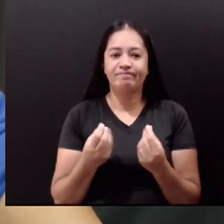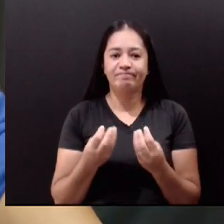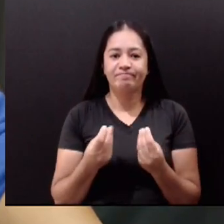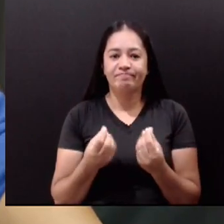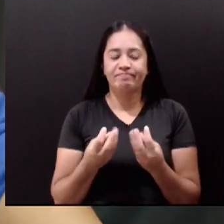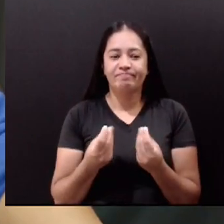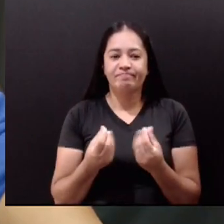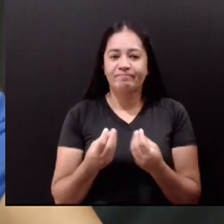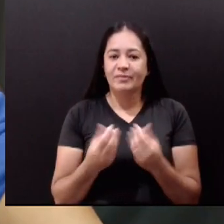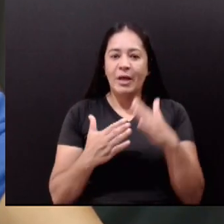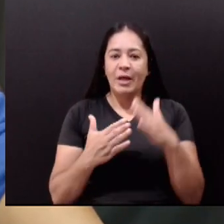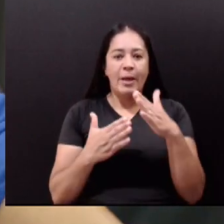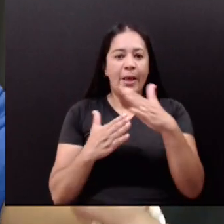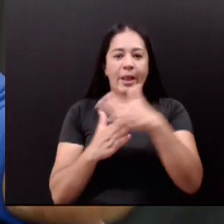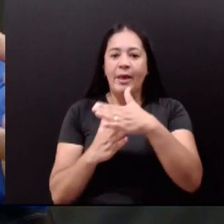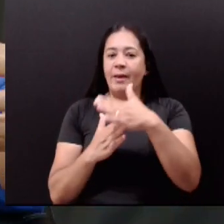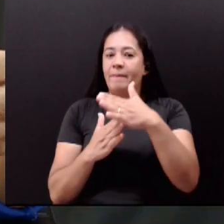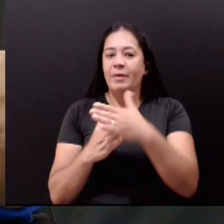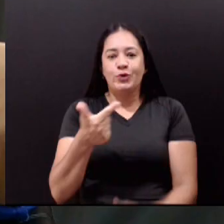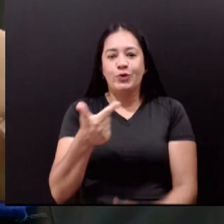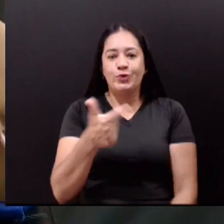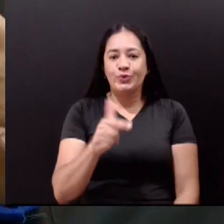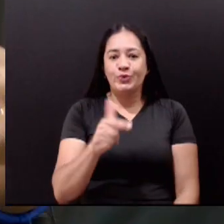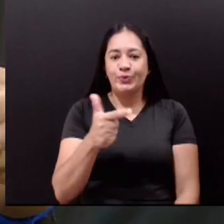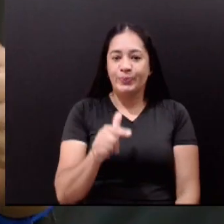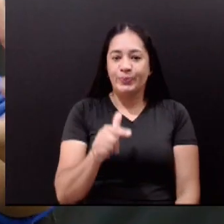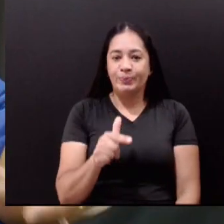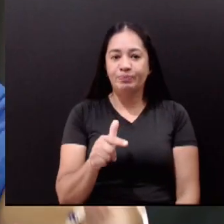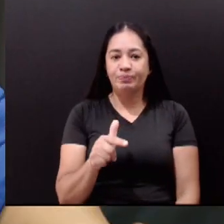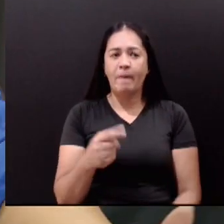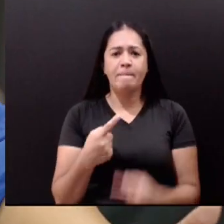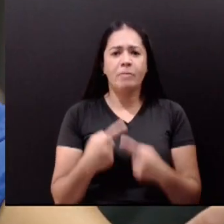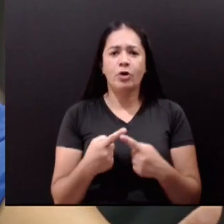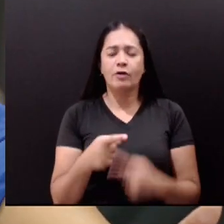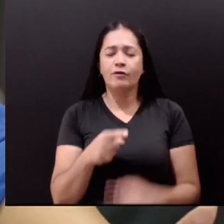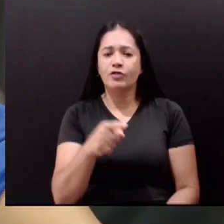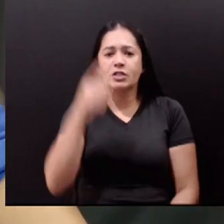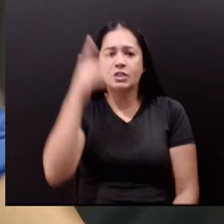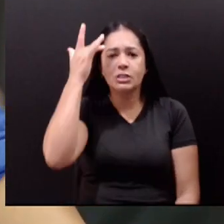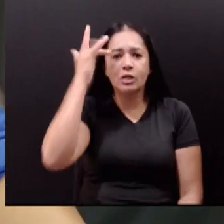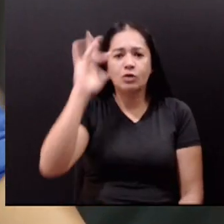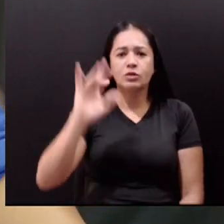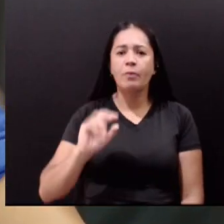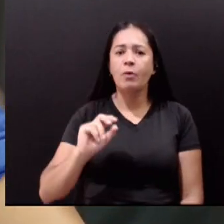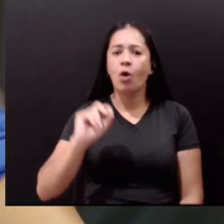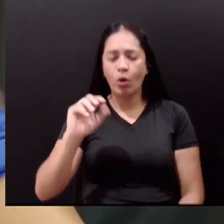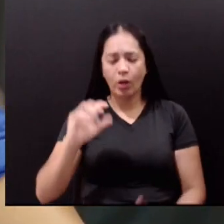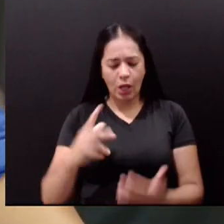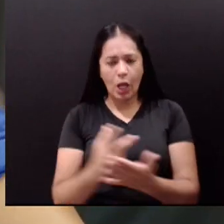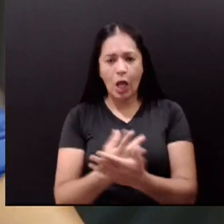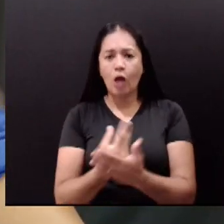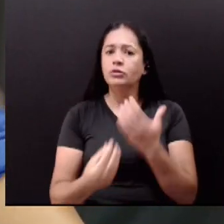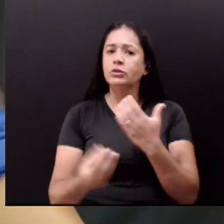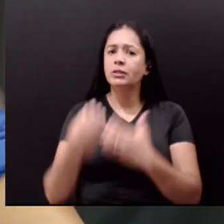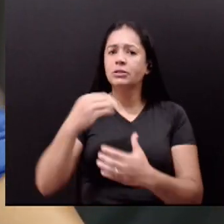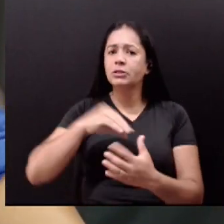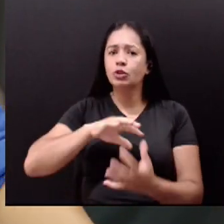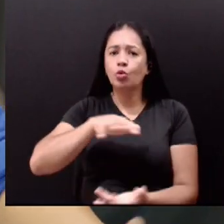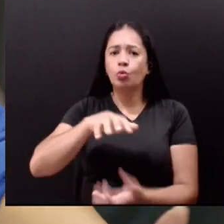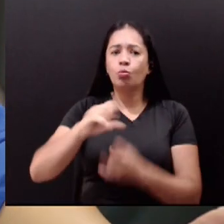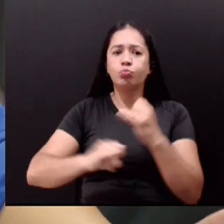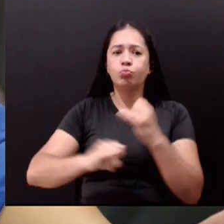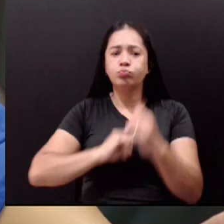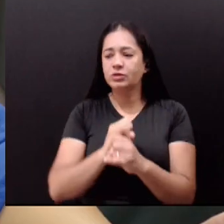limite, né, porque, assim, eu digo sem limite, porque você não sabe o que está acontecendo ali dentro. A criança está atrás de uma tela,